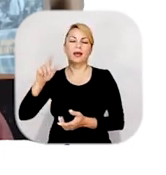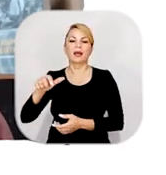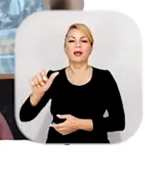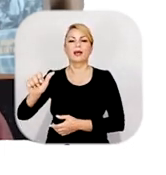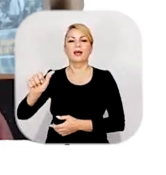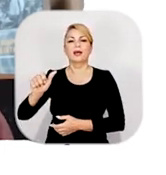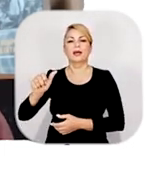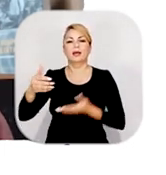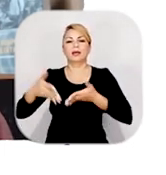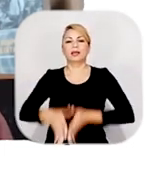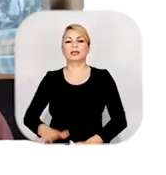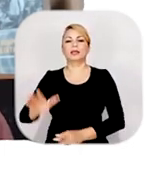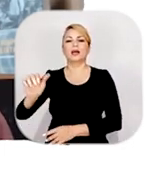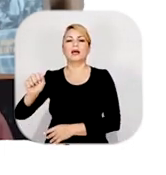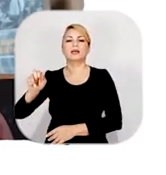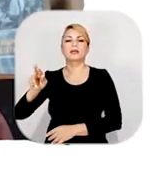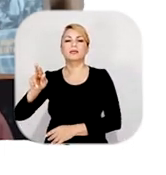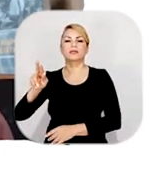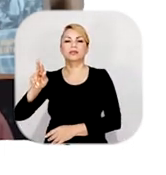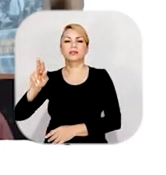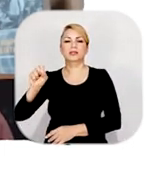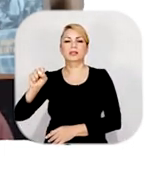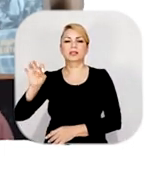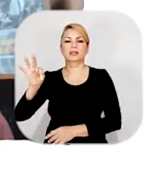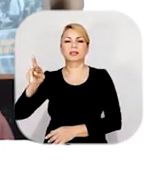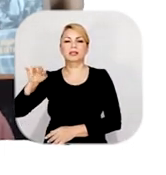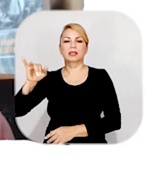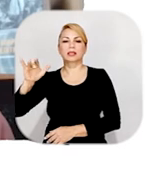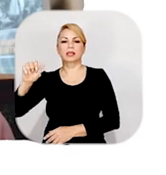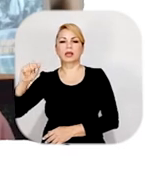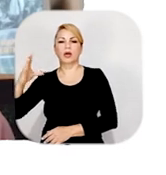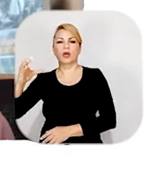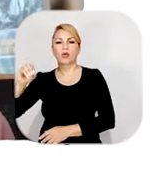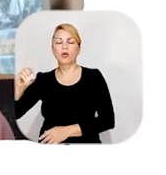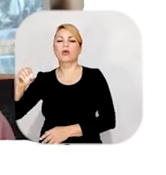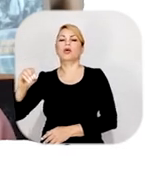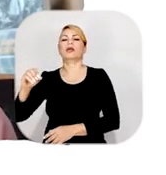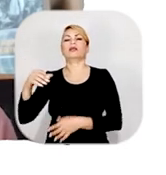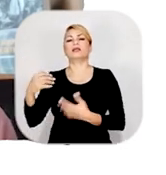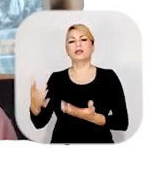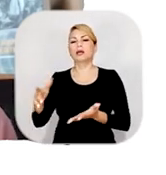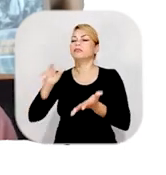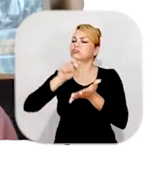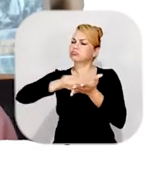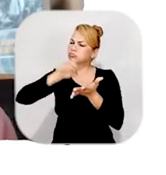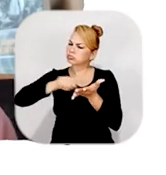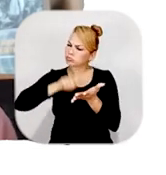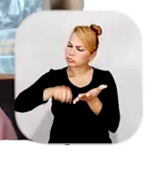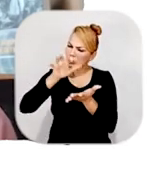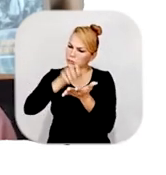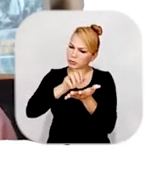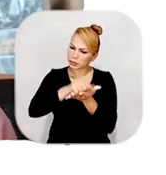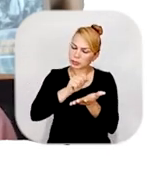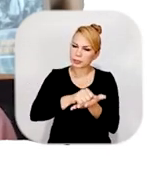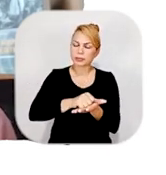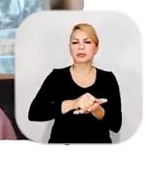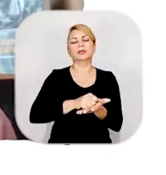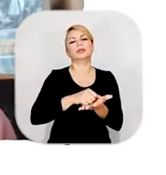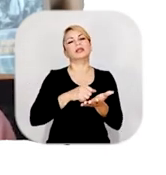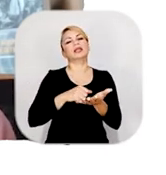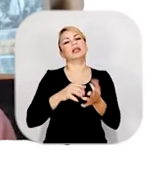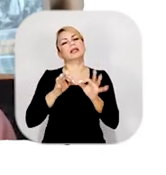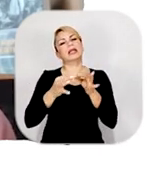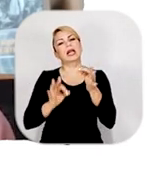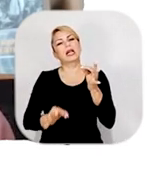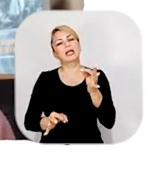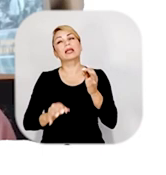tinha uma fazenda que ele até nos cadernos de canto que ele cita como campo Campamento Komarek, né? E aí ele fez